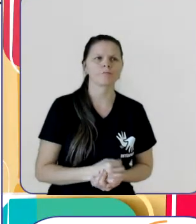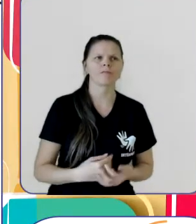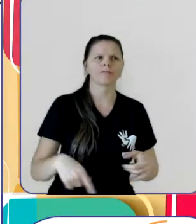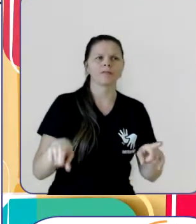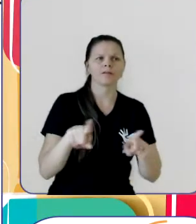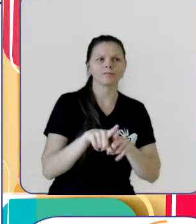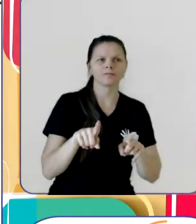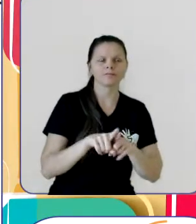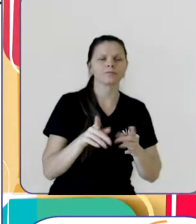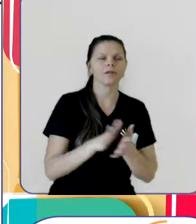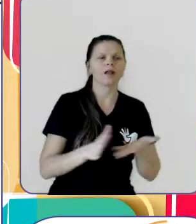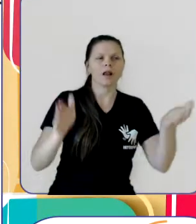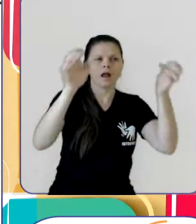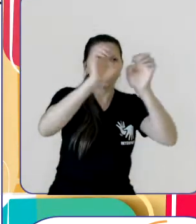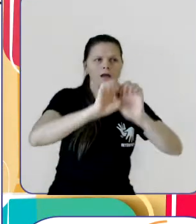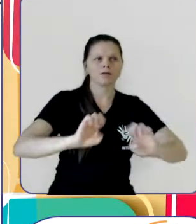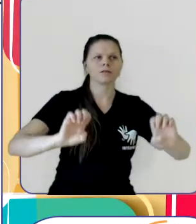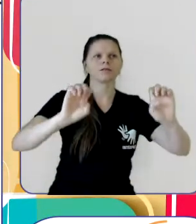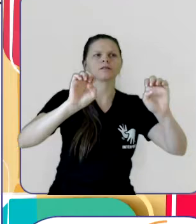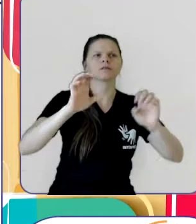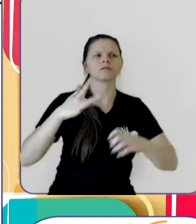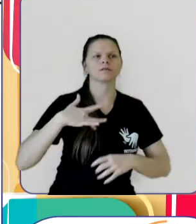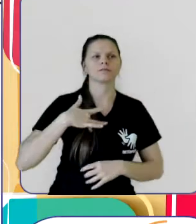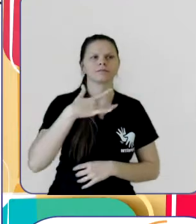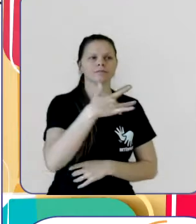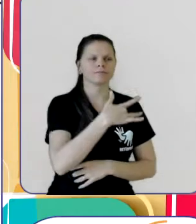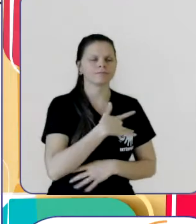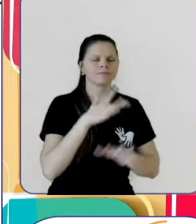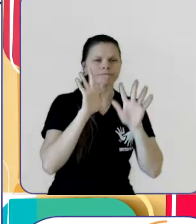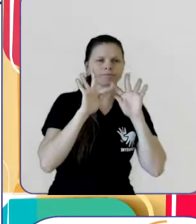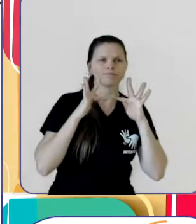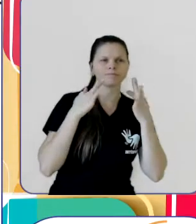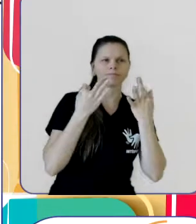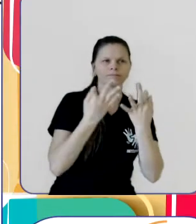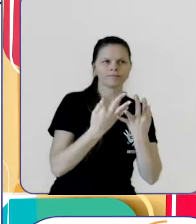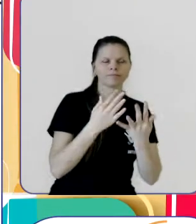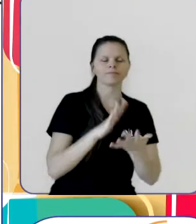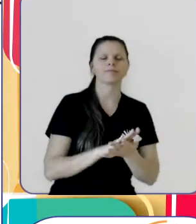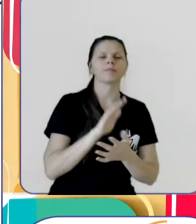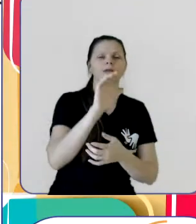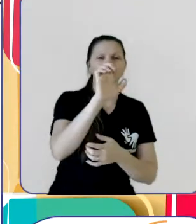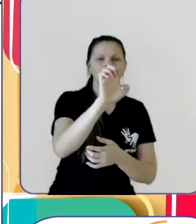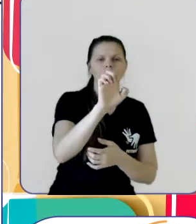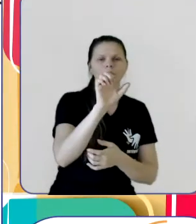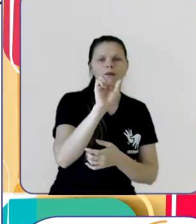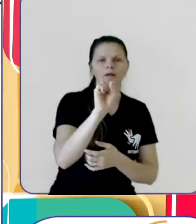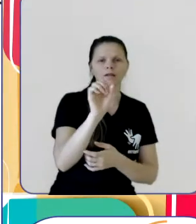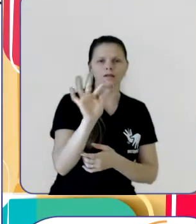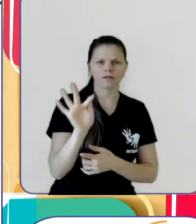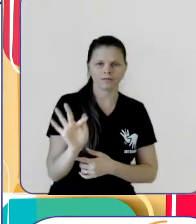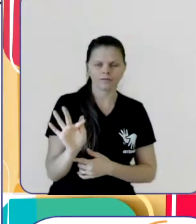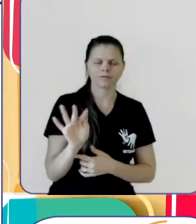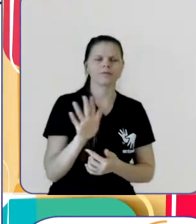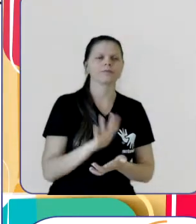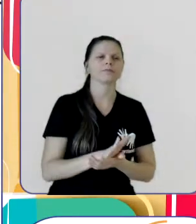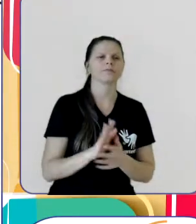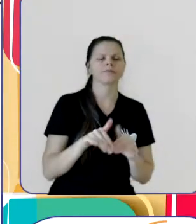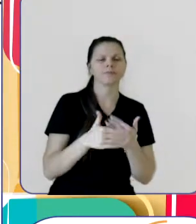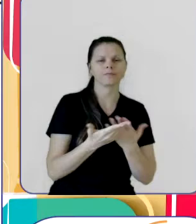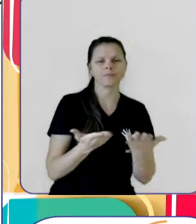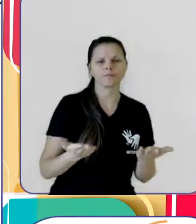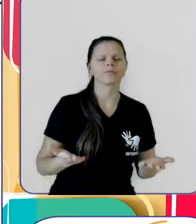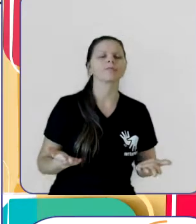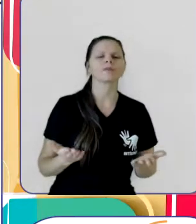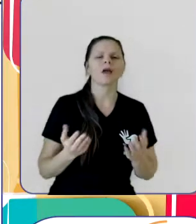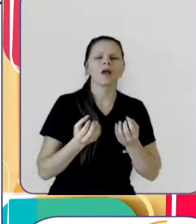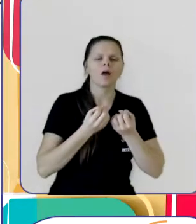E nós temos aí a estratégia, de saúde de família, que é o ESF, É considerada a porta de